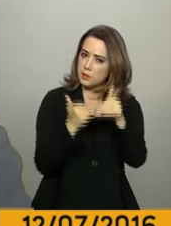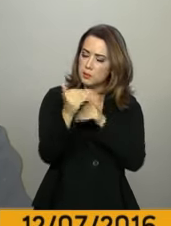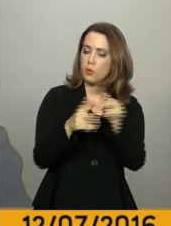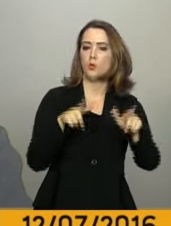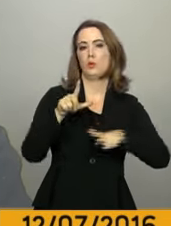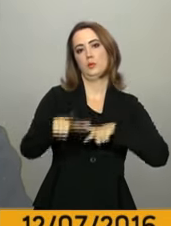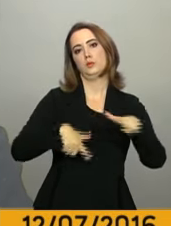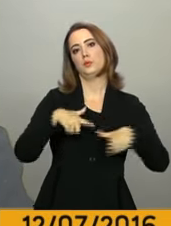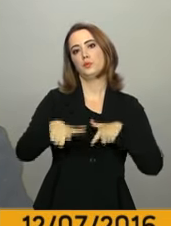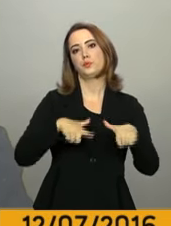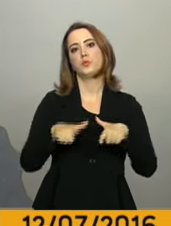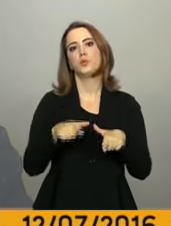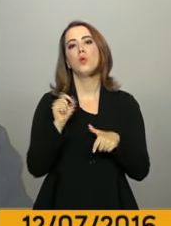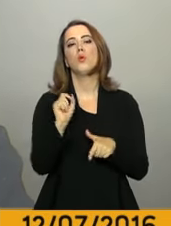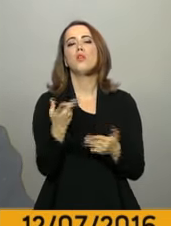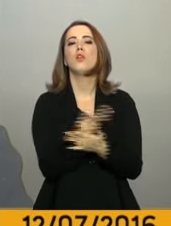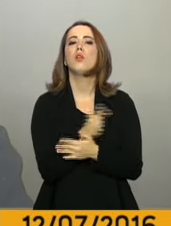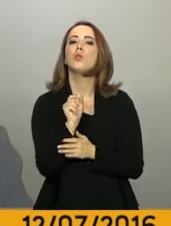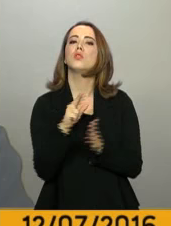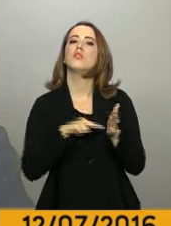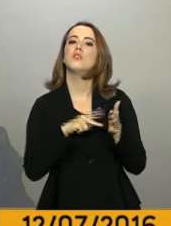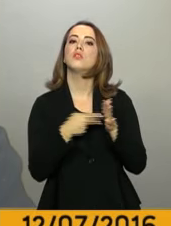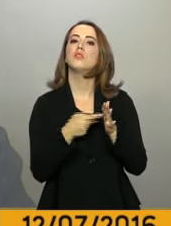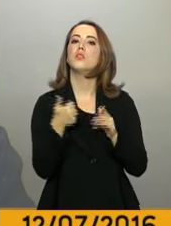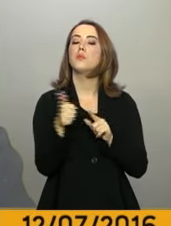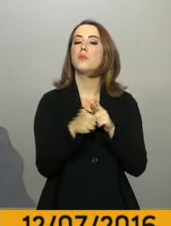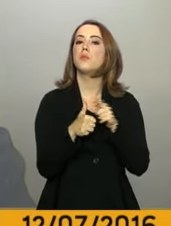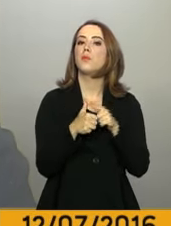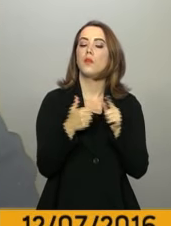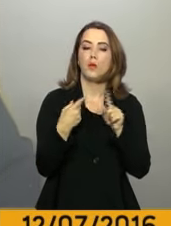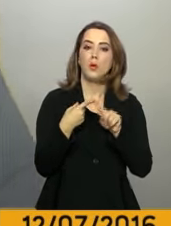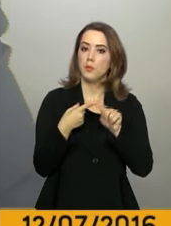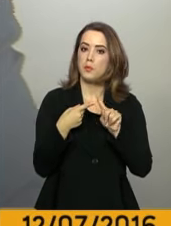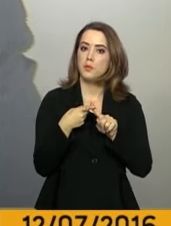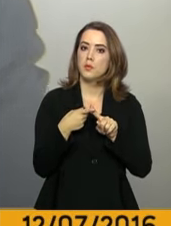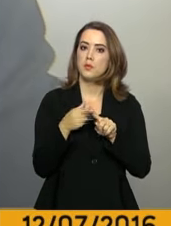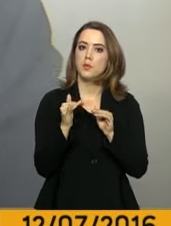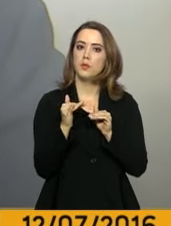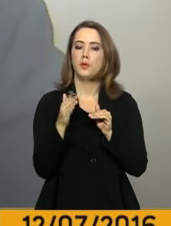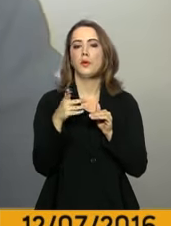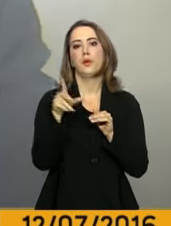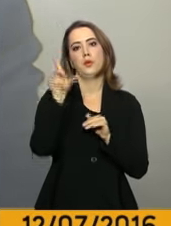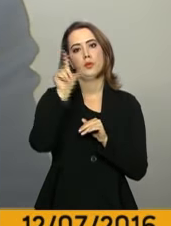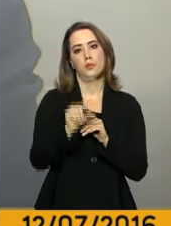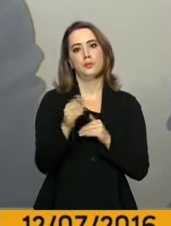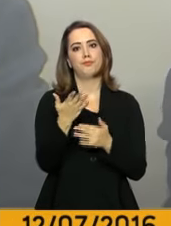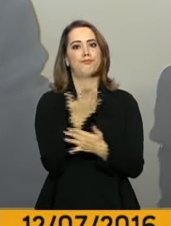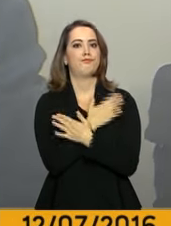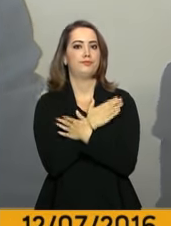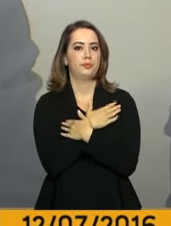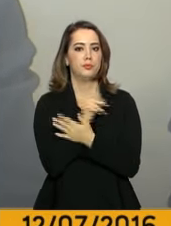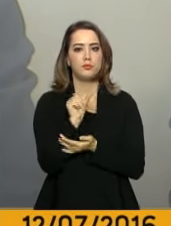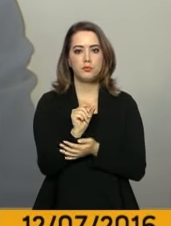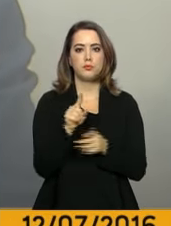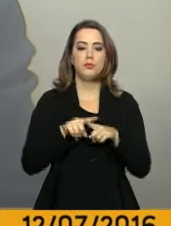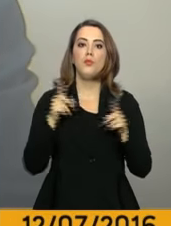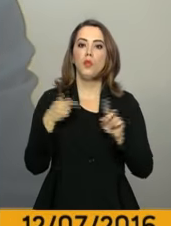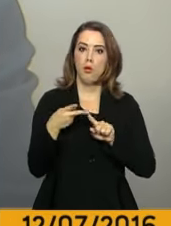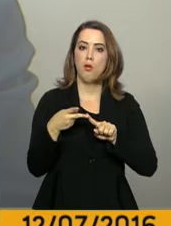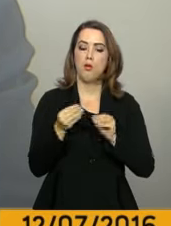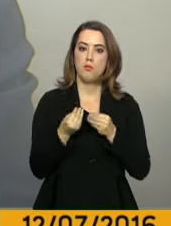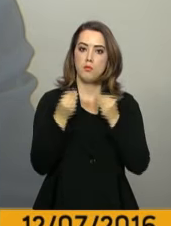é a vantagem da manutenção do emprego em primeiro lugar evidentemente não aumenta o desemprego mas em segundo lugar garante